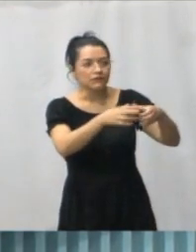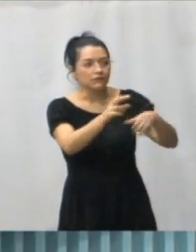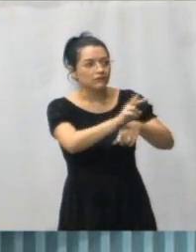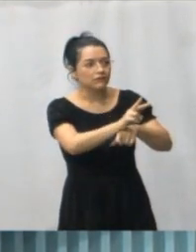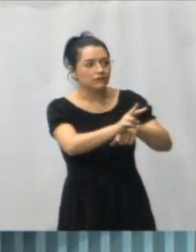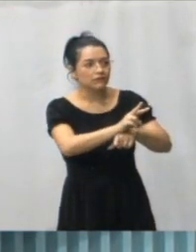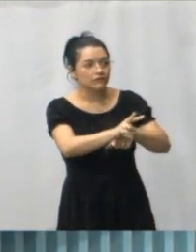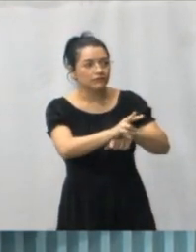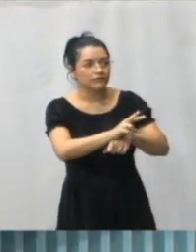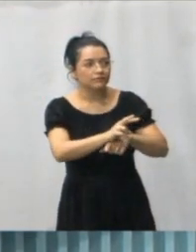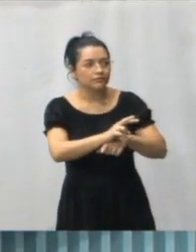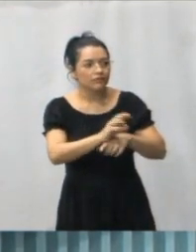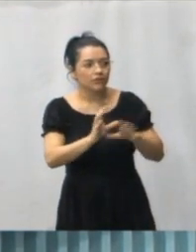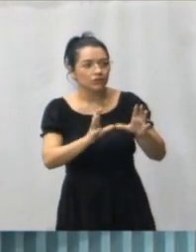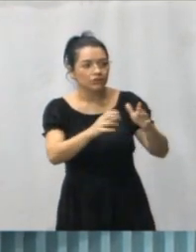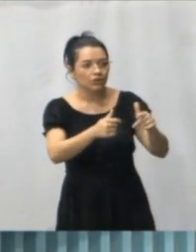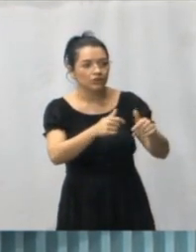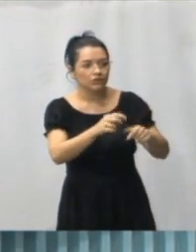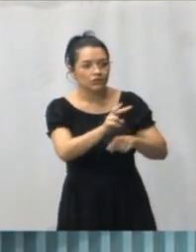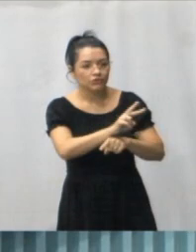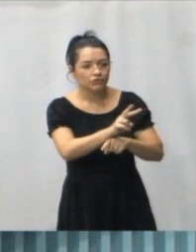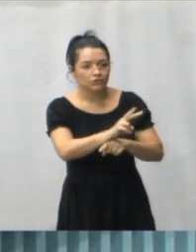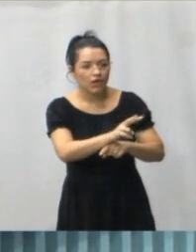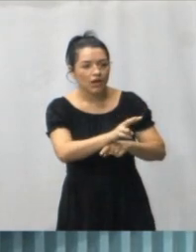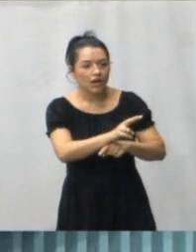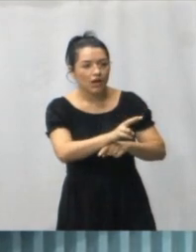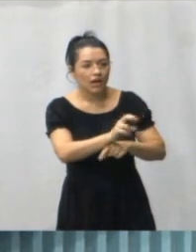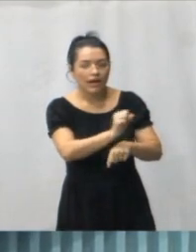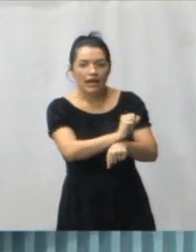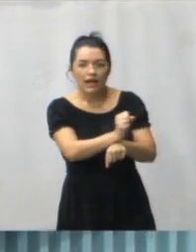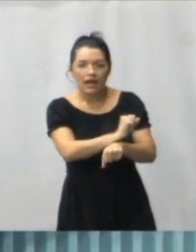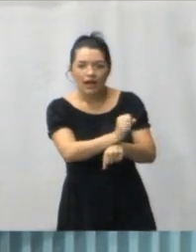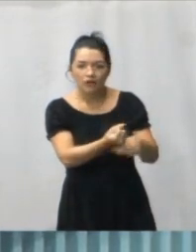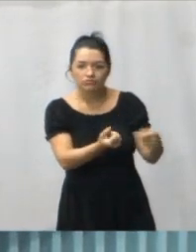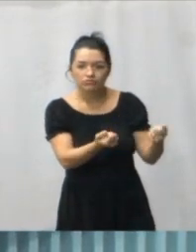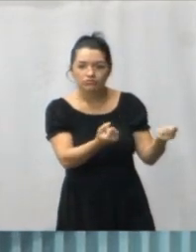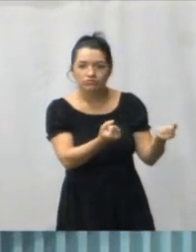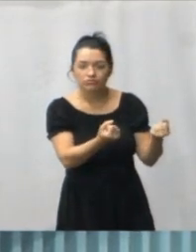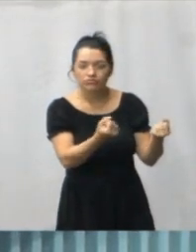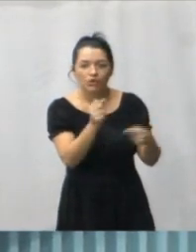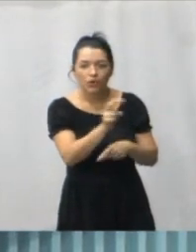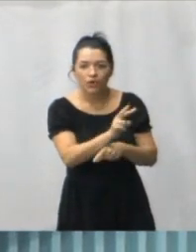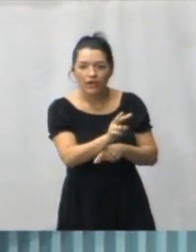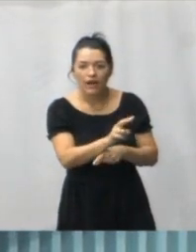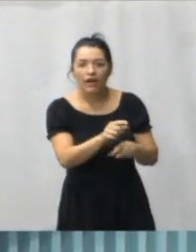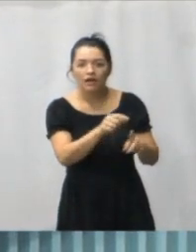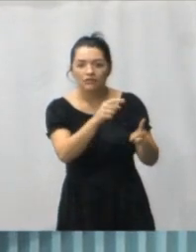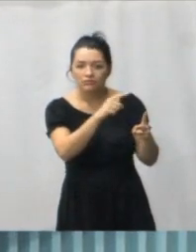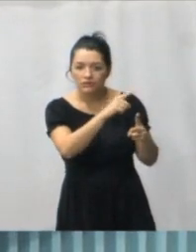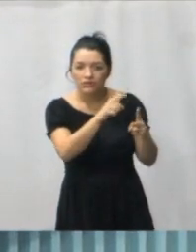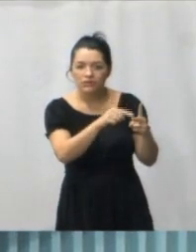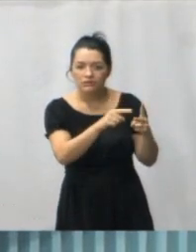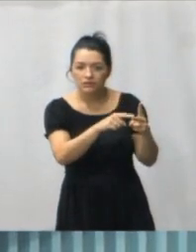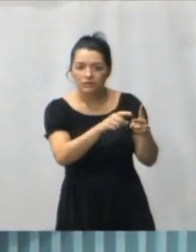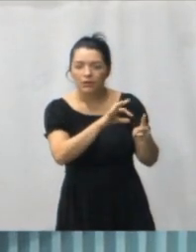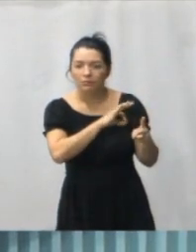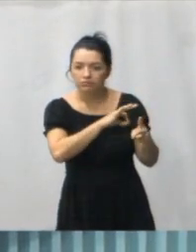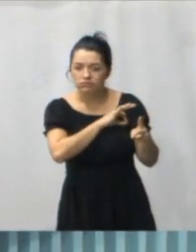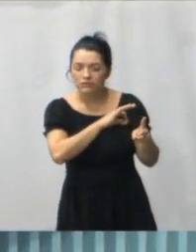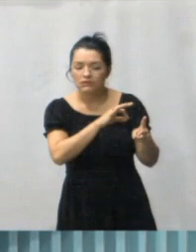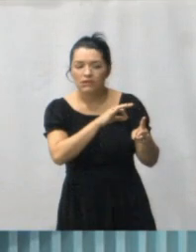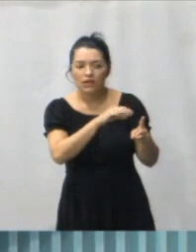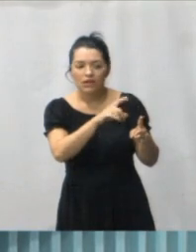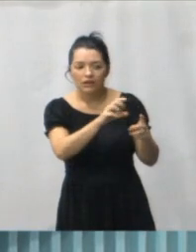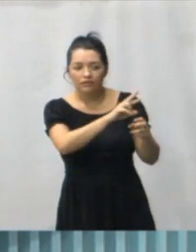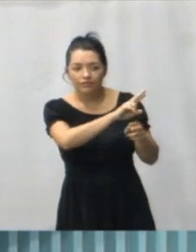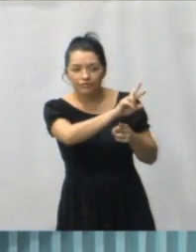trânsito, que se encontra aqui, Abreu, Roveta, estou vendo aí o Vitor, várias pessoas aí, o Fábio, nosso subsecretário,